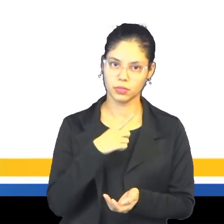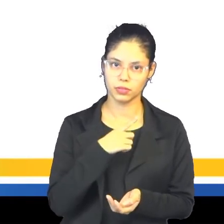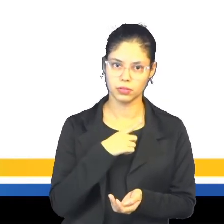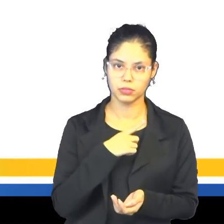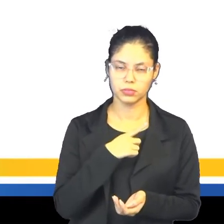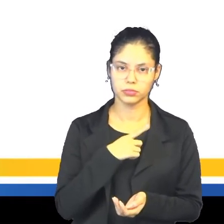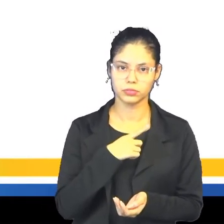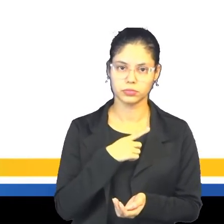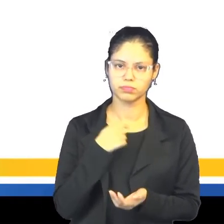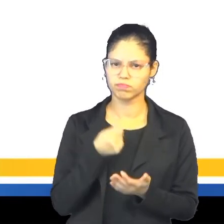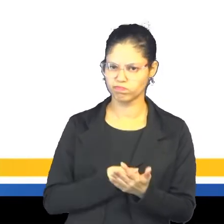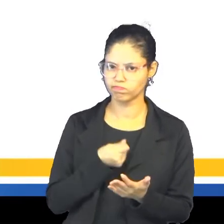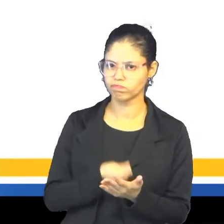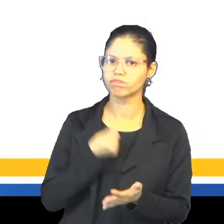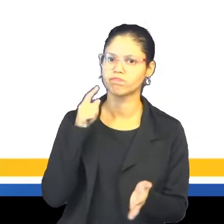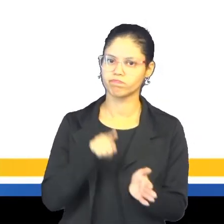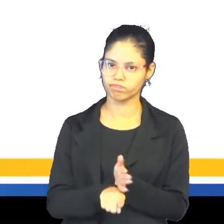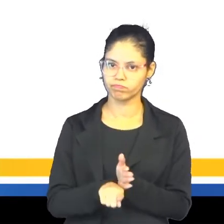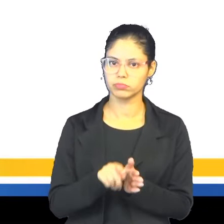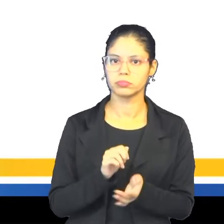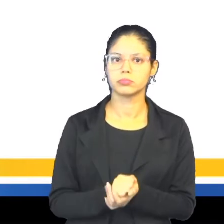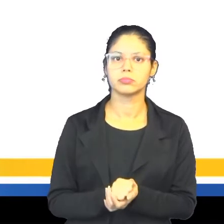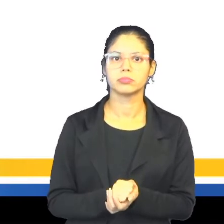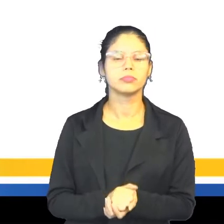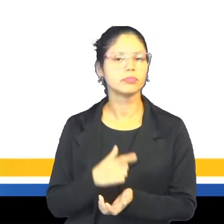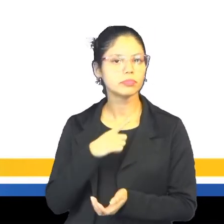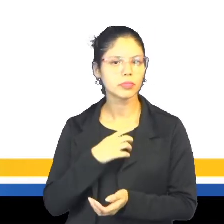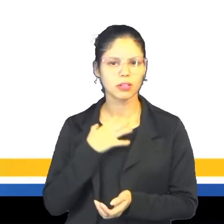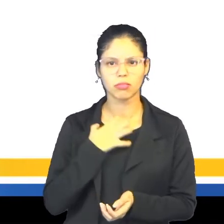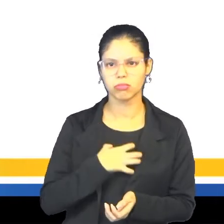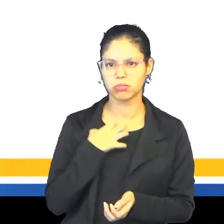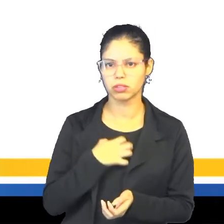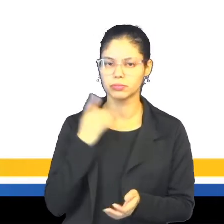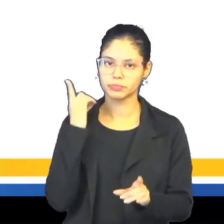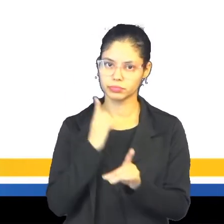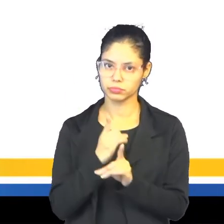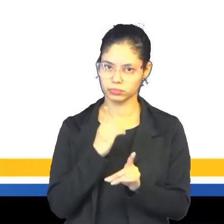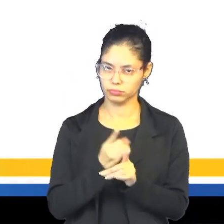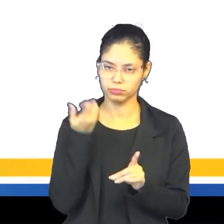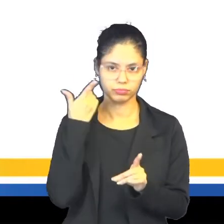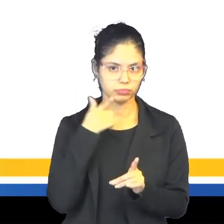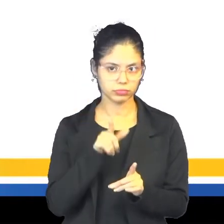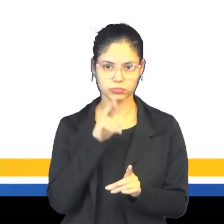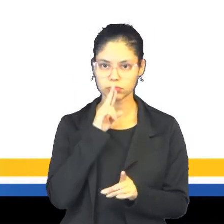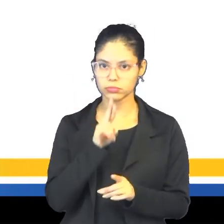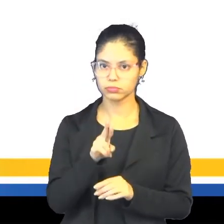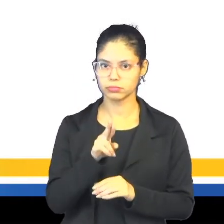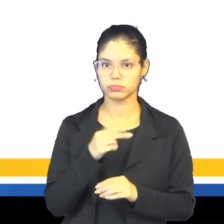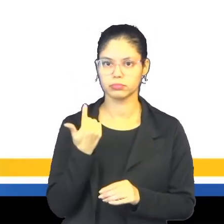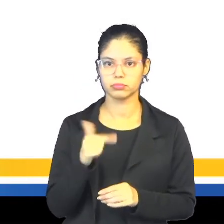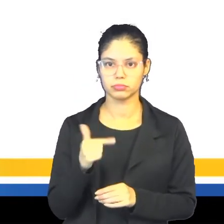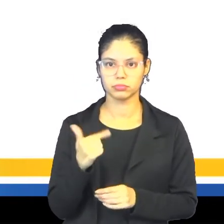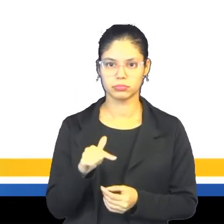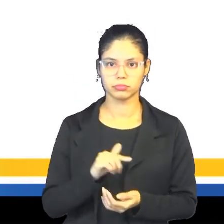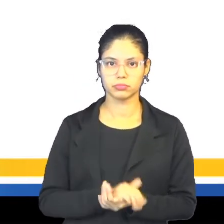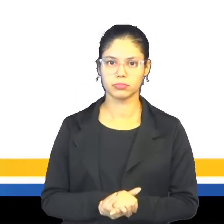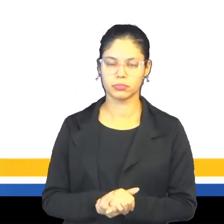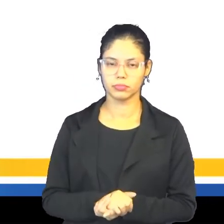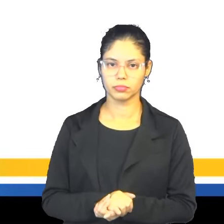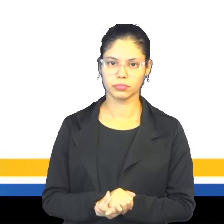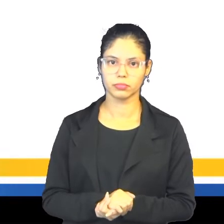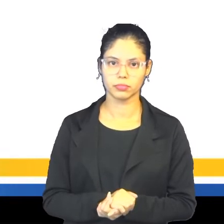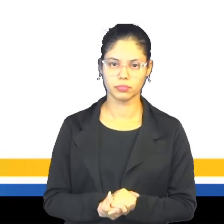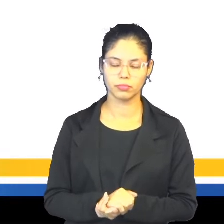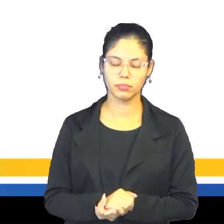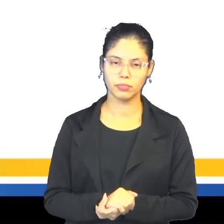tão existenciais, né, que nos angústia e se trata de encontrar e não há resposta, né? Há perguntas que não existe